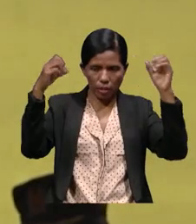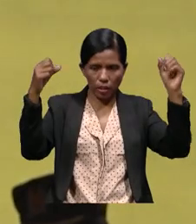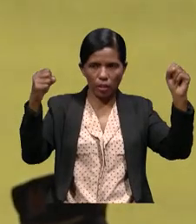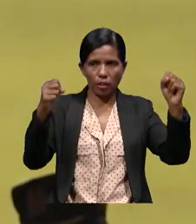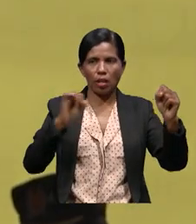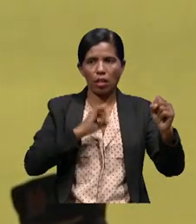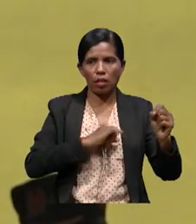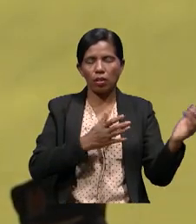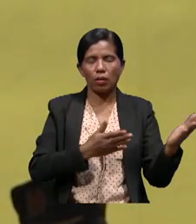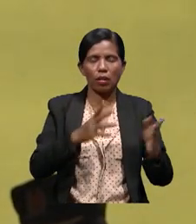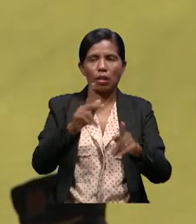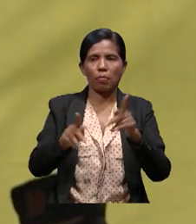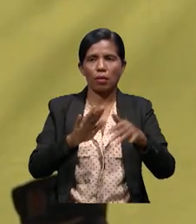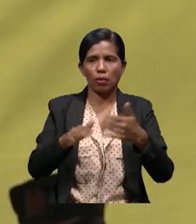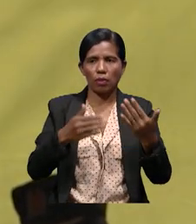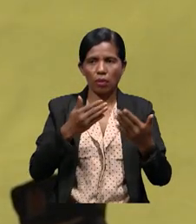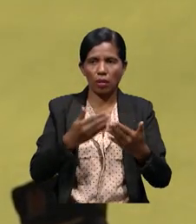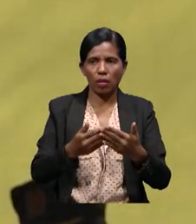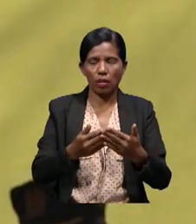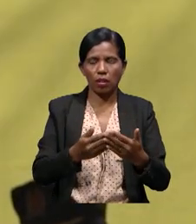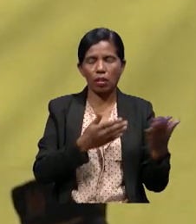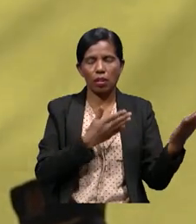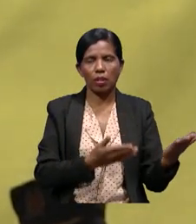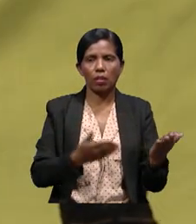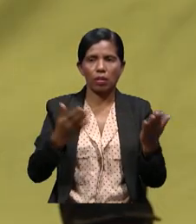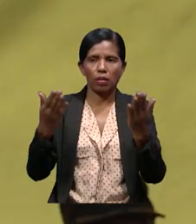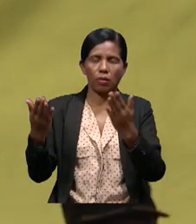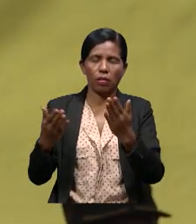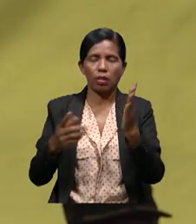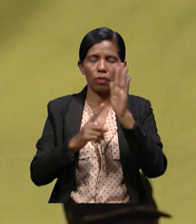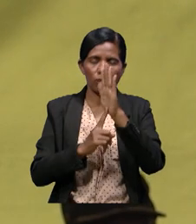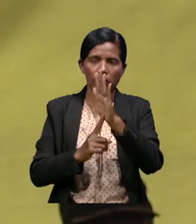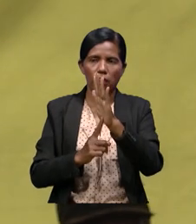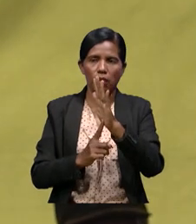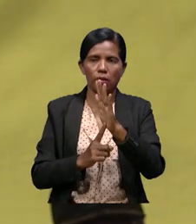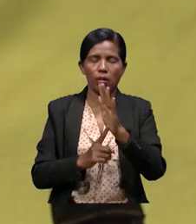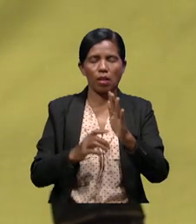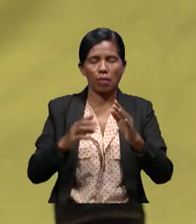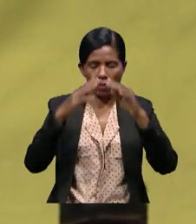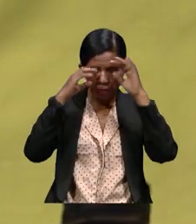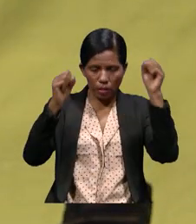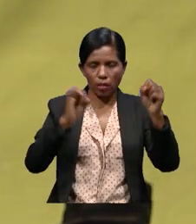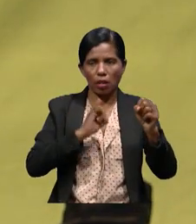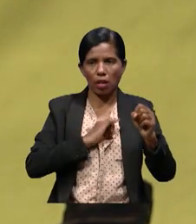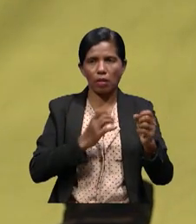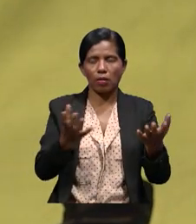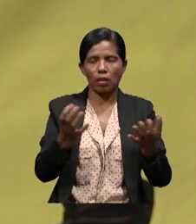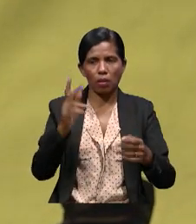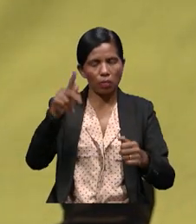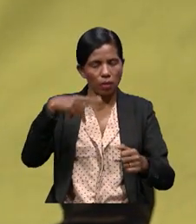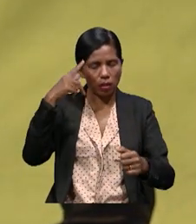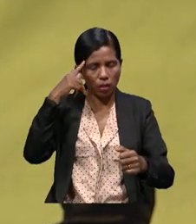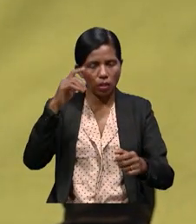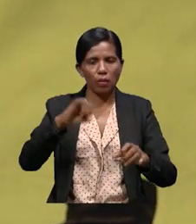sei lore ao meu povo dani inia oi sai valeu presidente da república já hau uns hakar ka tohalo política de